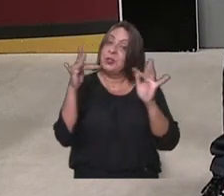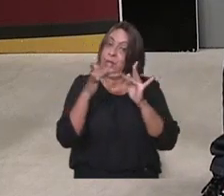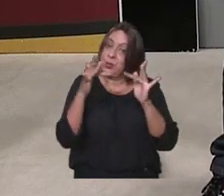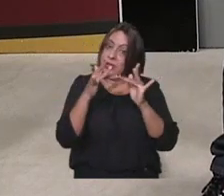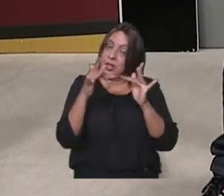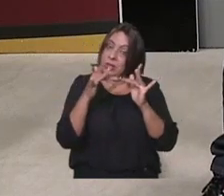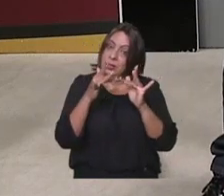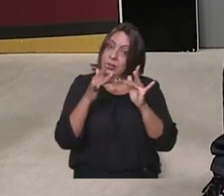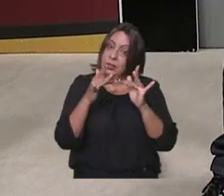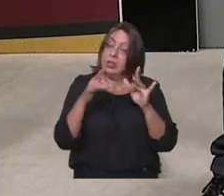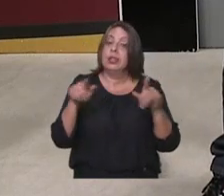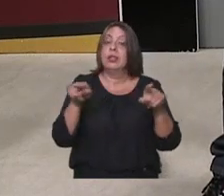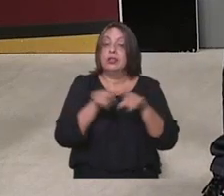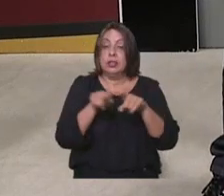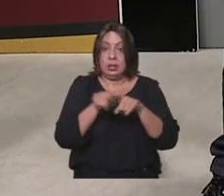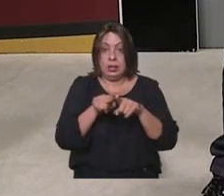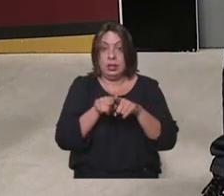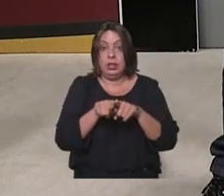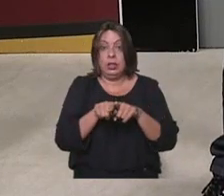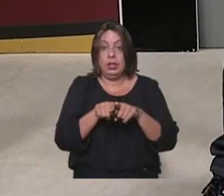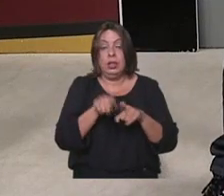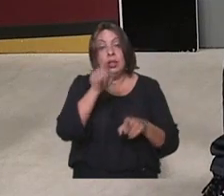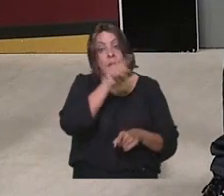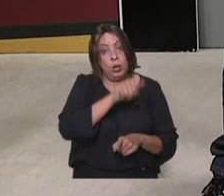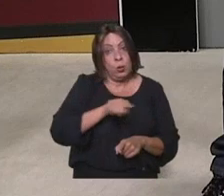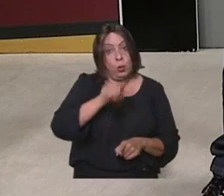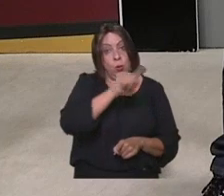contato também aí com